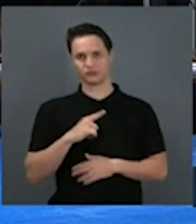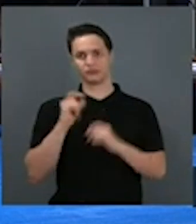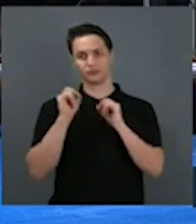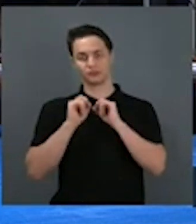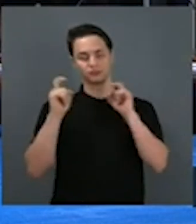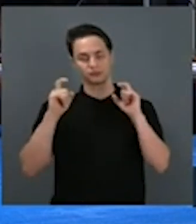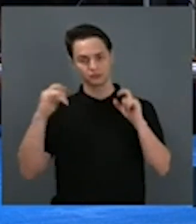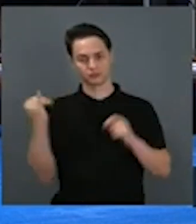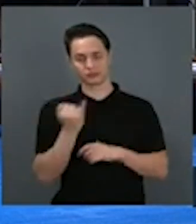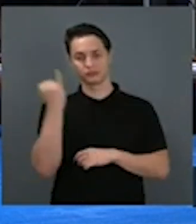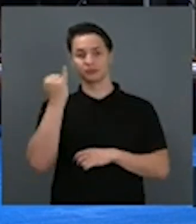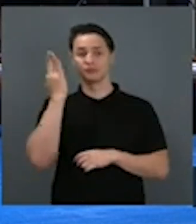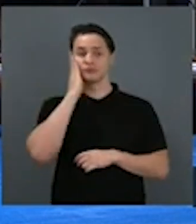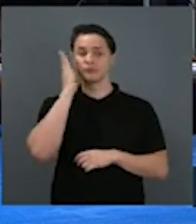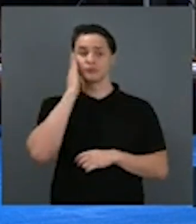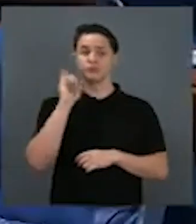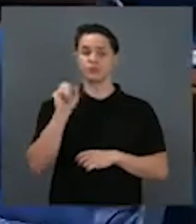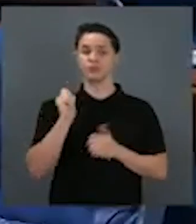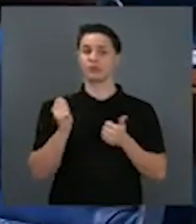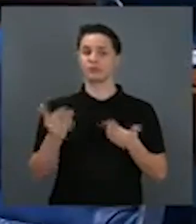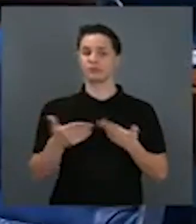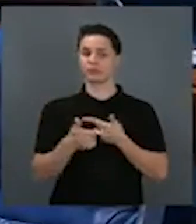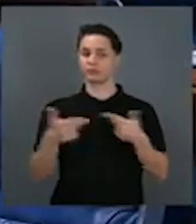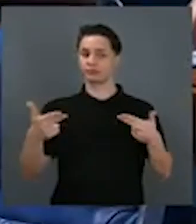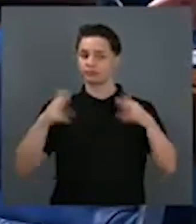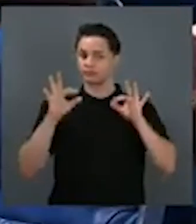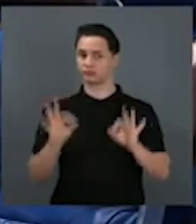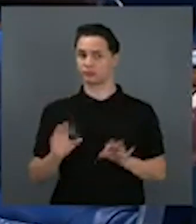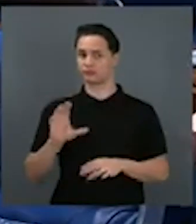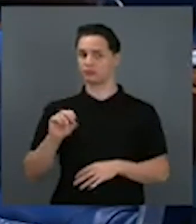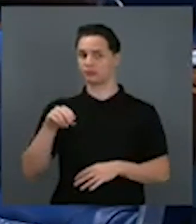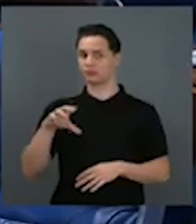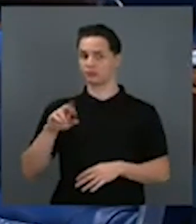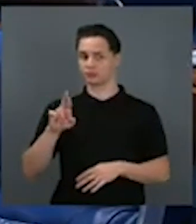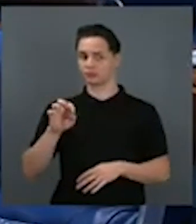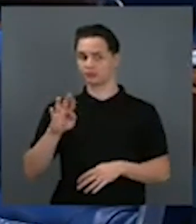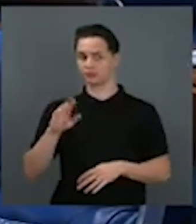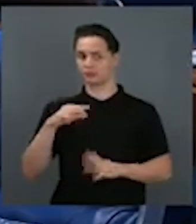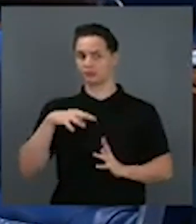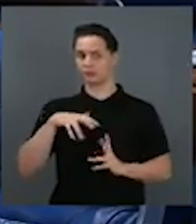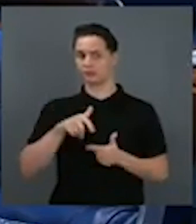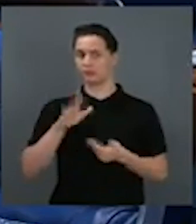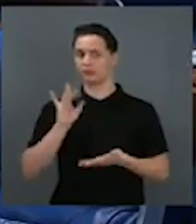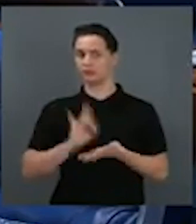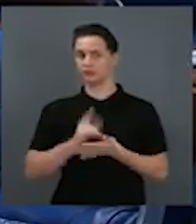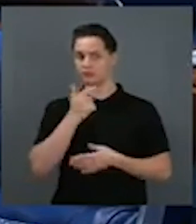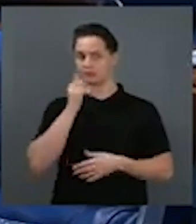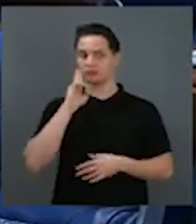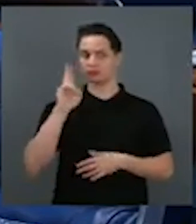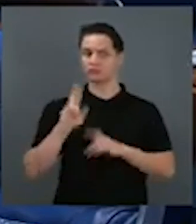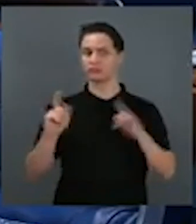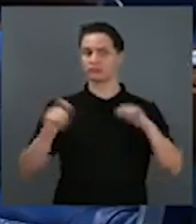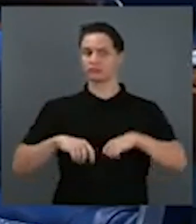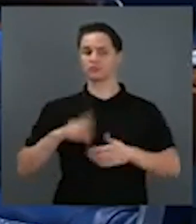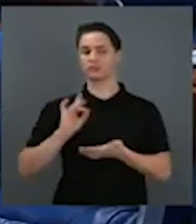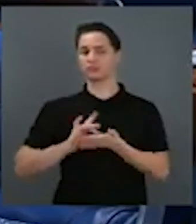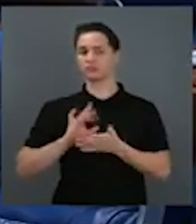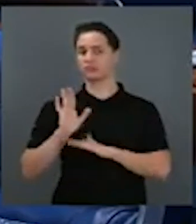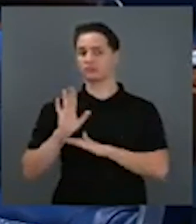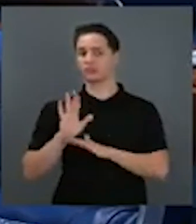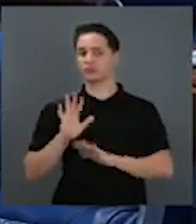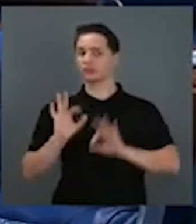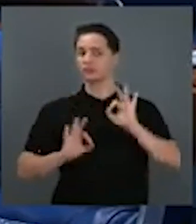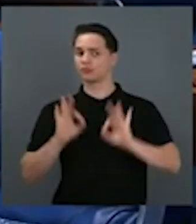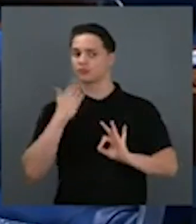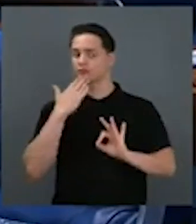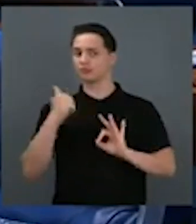significativos, com dados, com elementos concretos do mundo real, para que Vossa Excelência possa realmente ajudar a construir realmente o